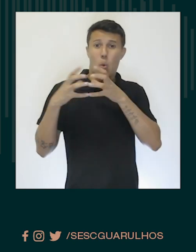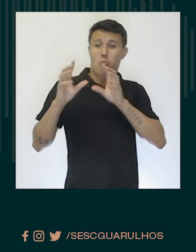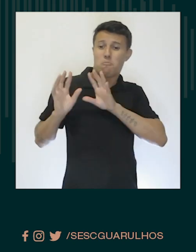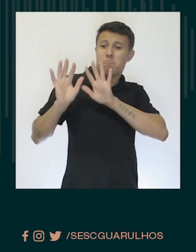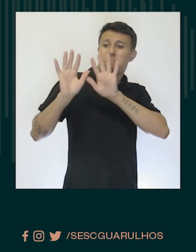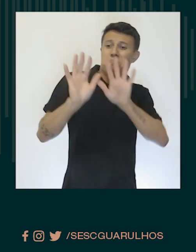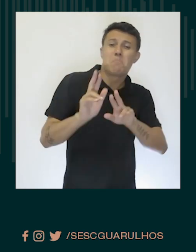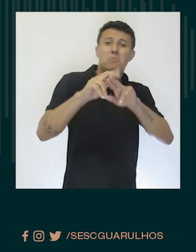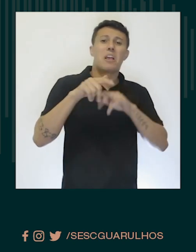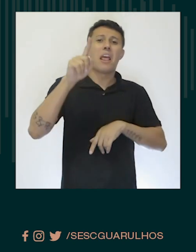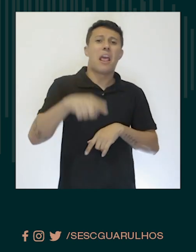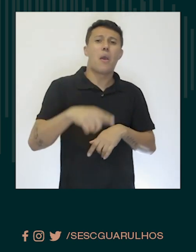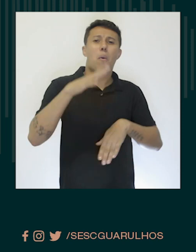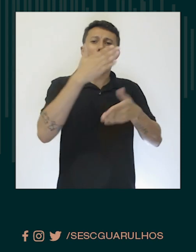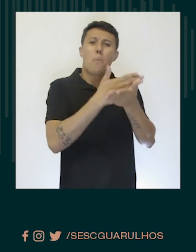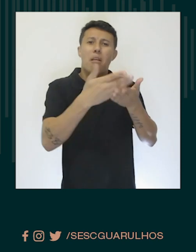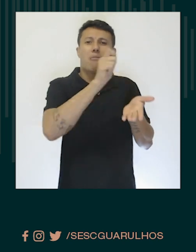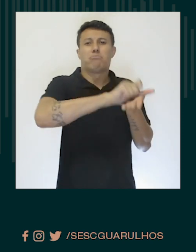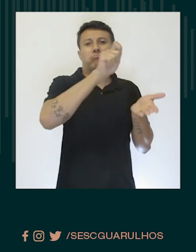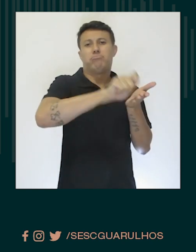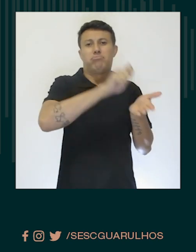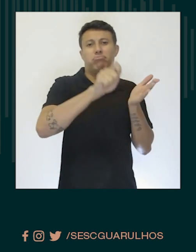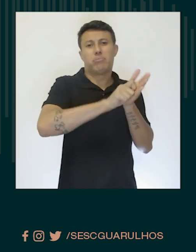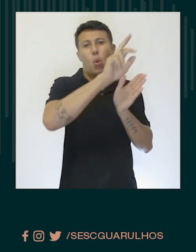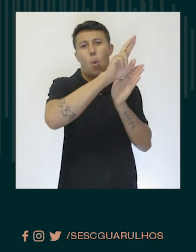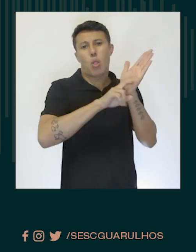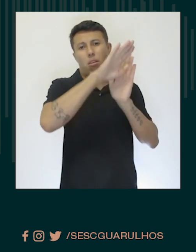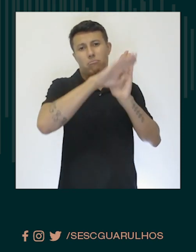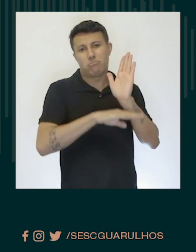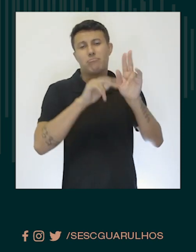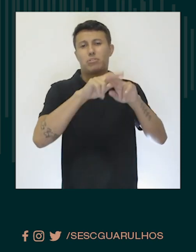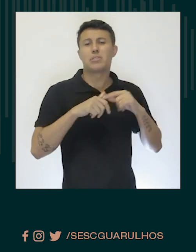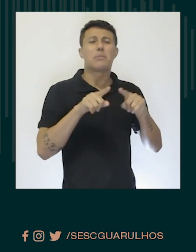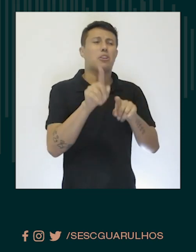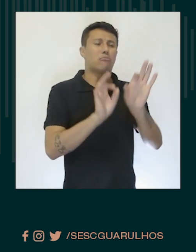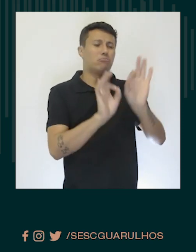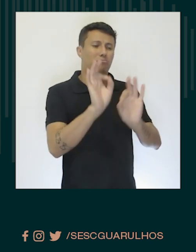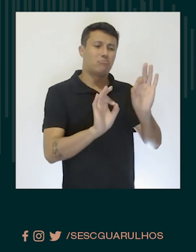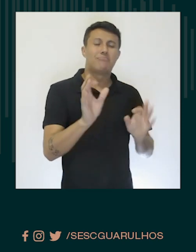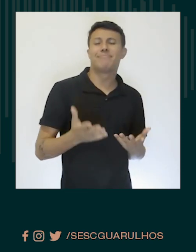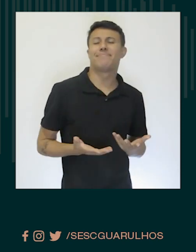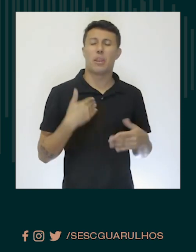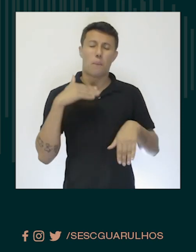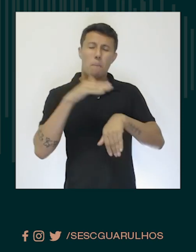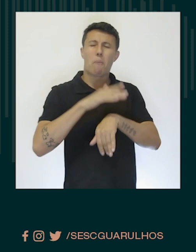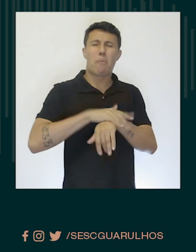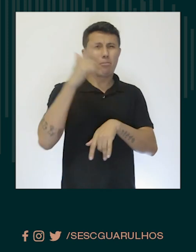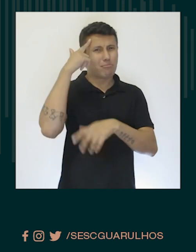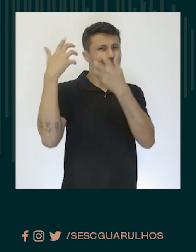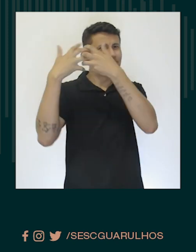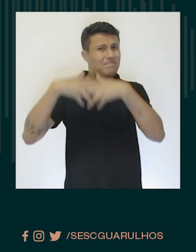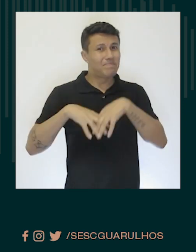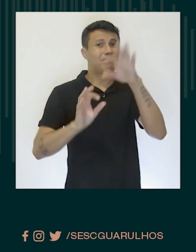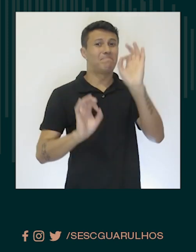isso, roteiro, tá ligado? De argumento, né? De pensar na produção e para quando a